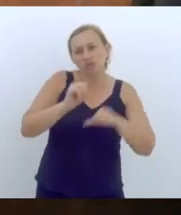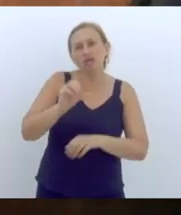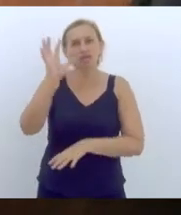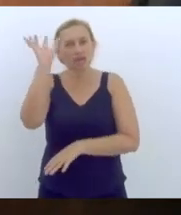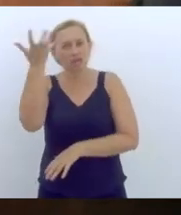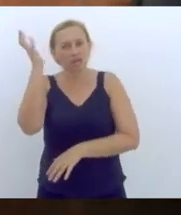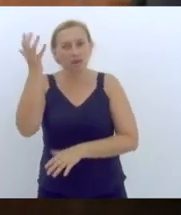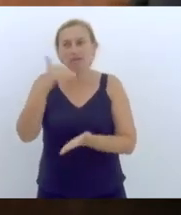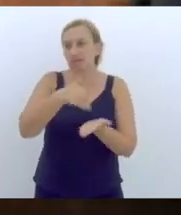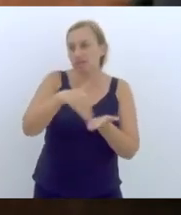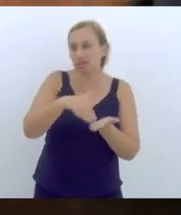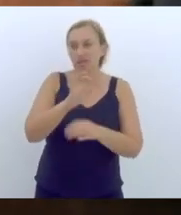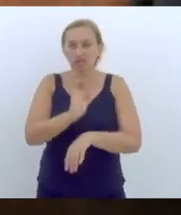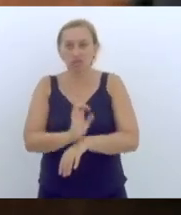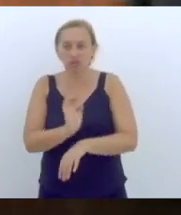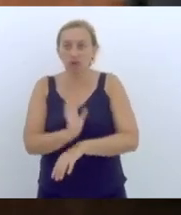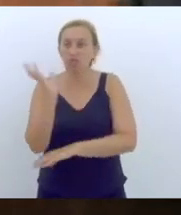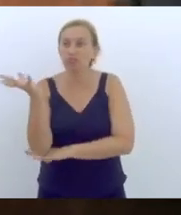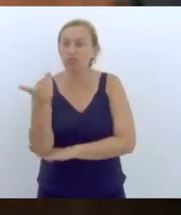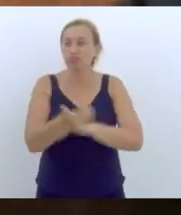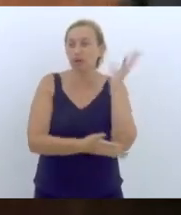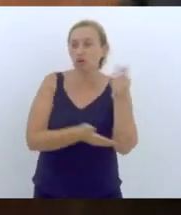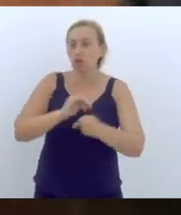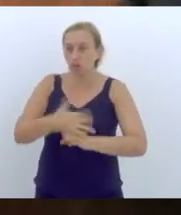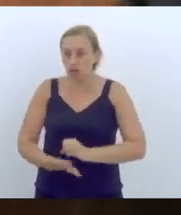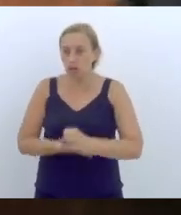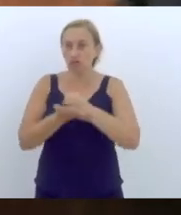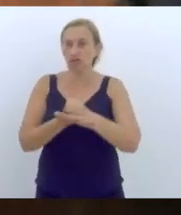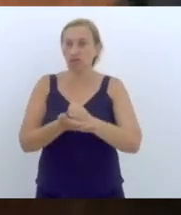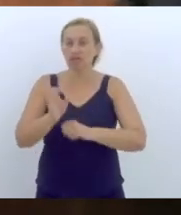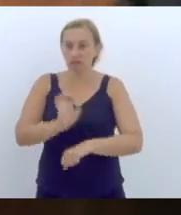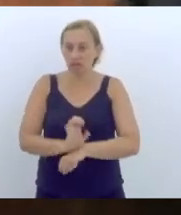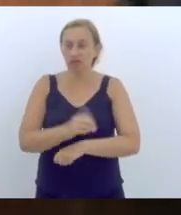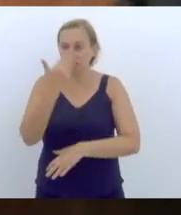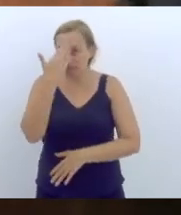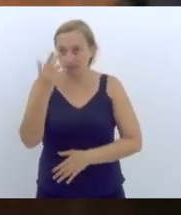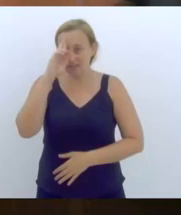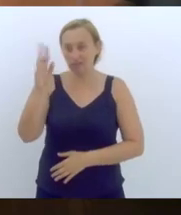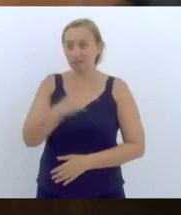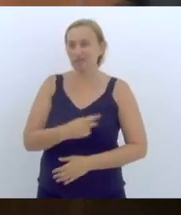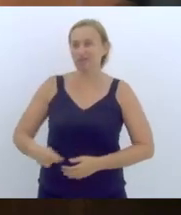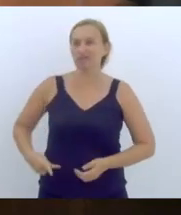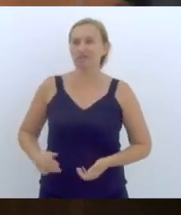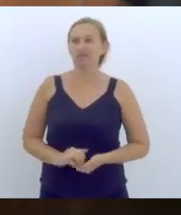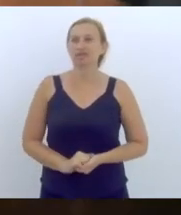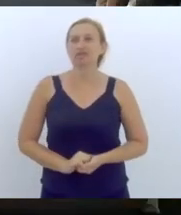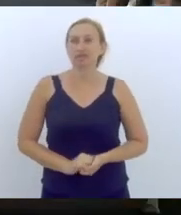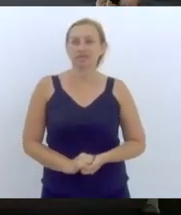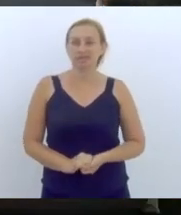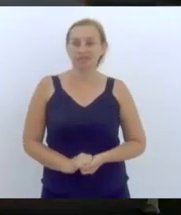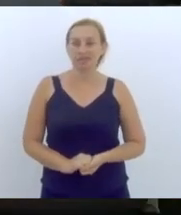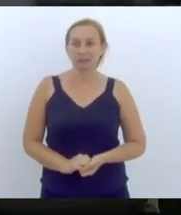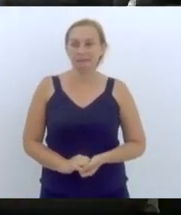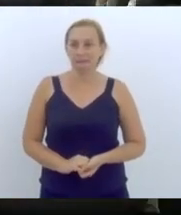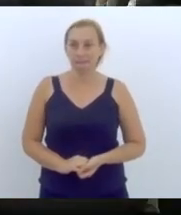Secretaria Estadual do Ambiente e Sustentabilidade do Estado. Obrigada, presidente.